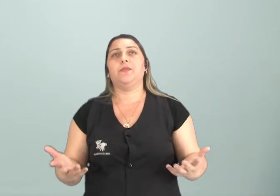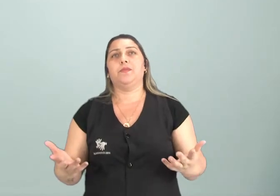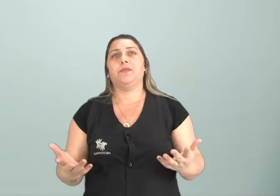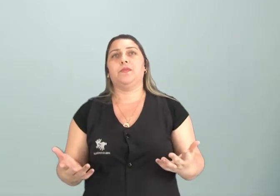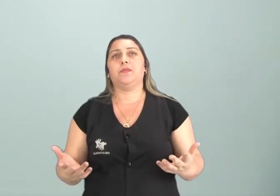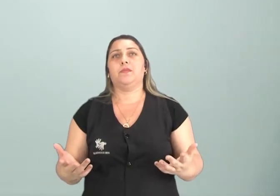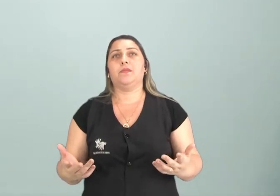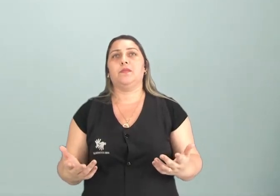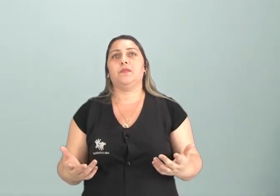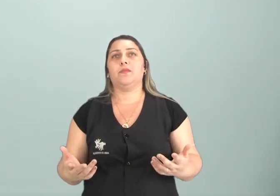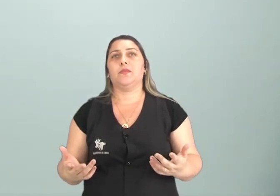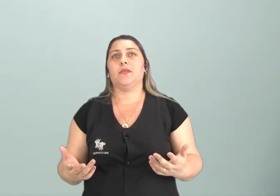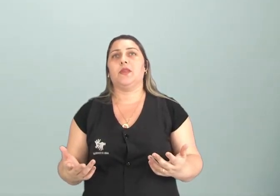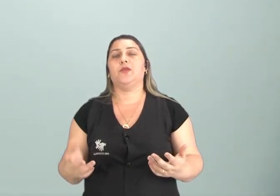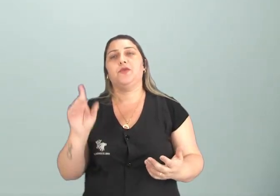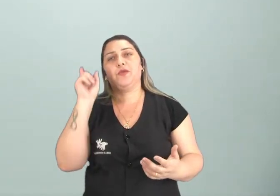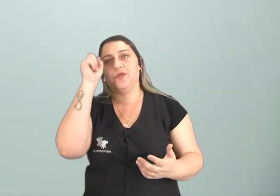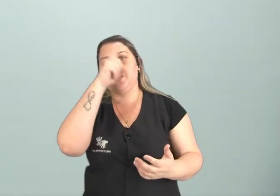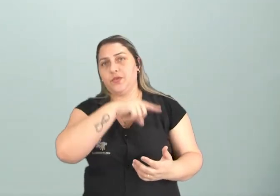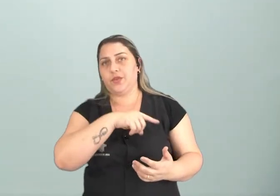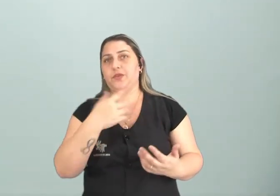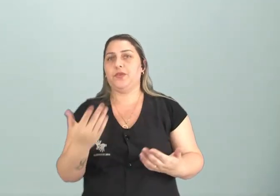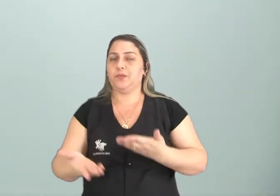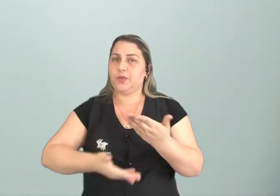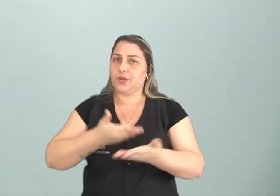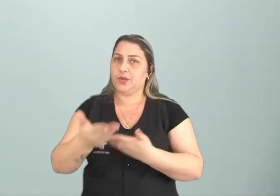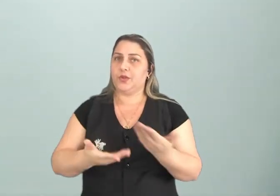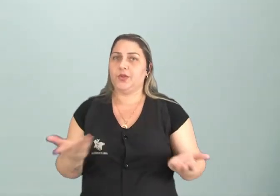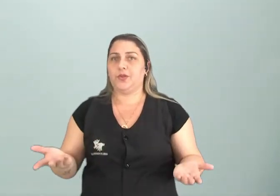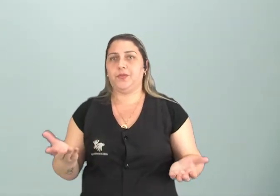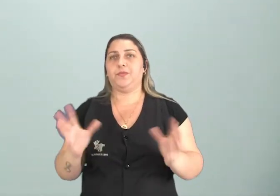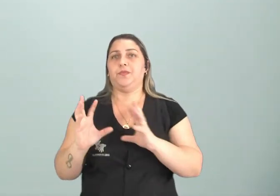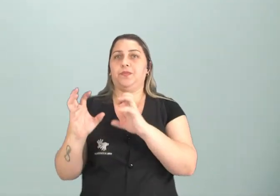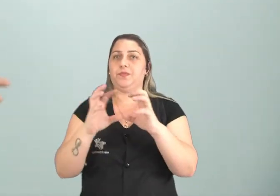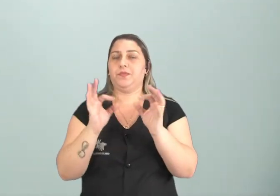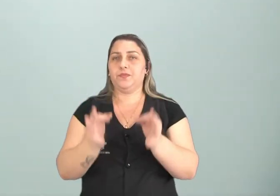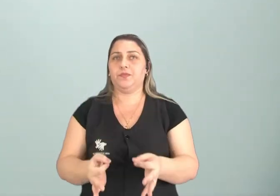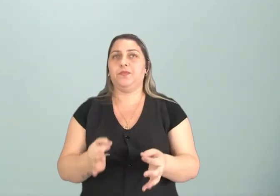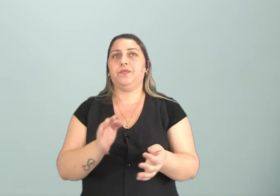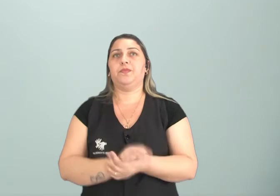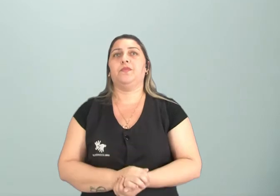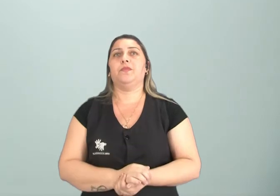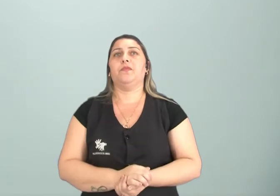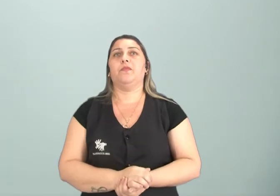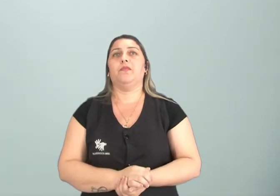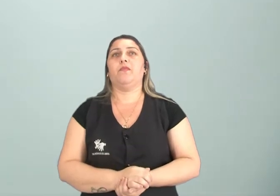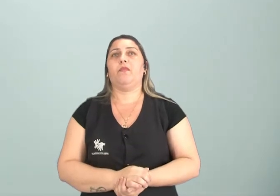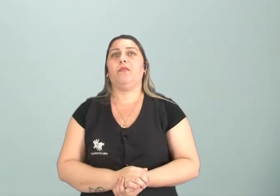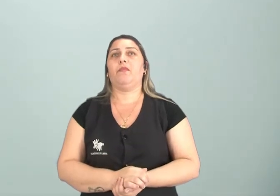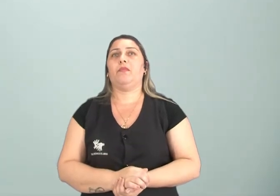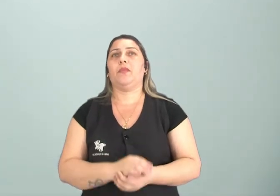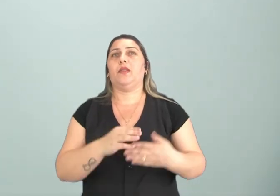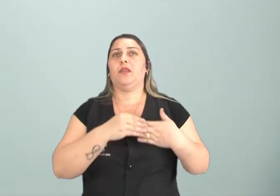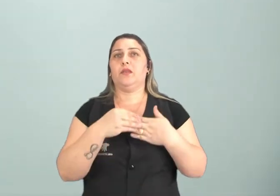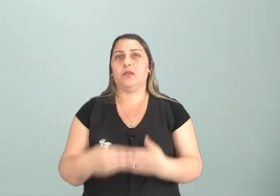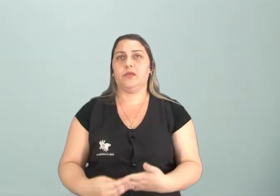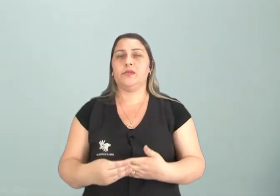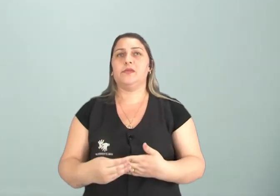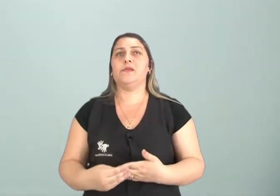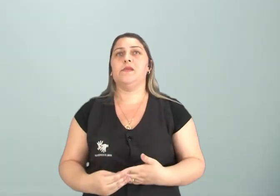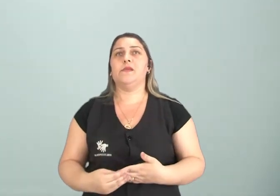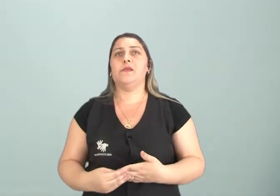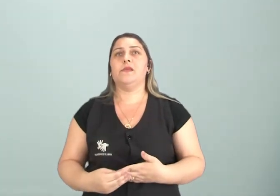acaba meio que sendo muito difícil mediar esses conflitos, certo? E aí eu trouxe para a